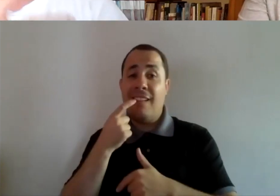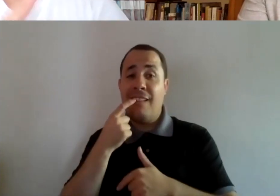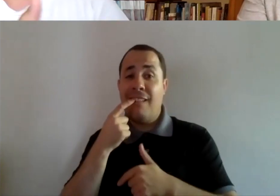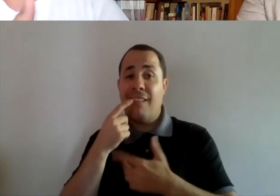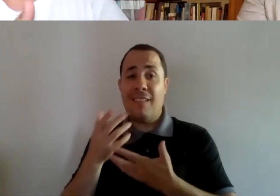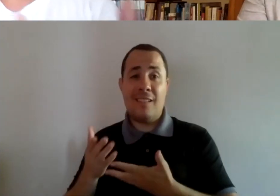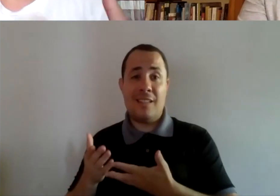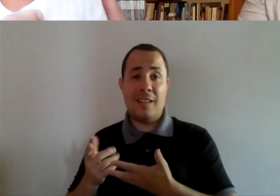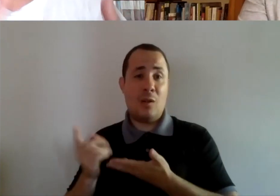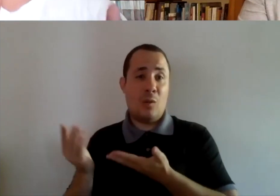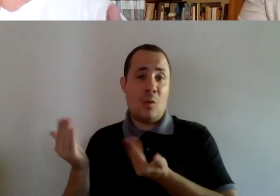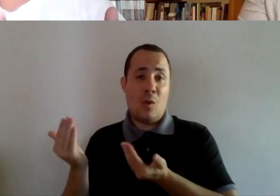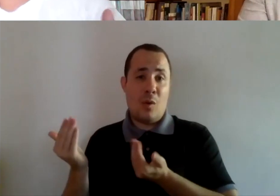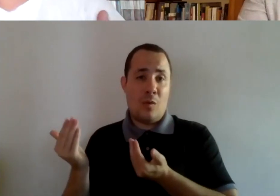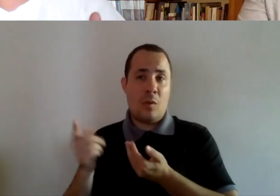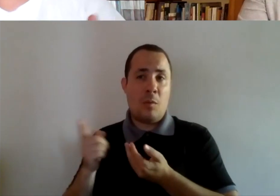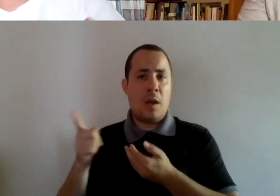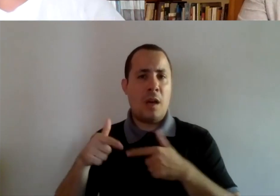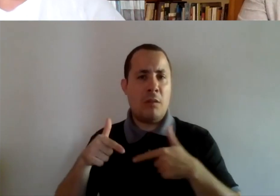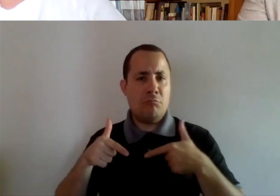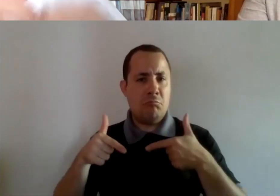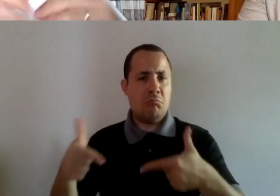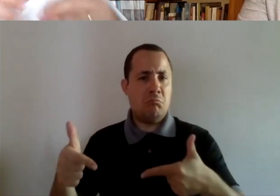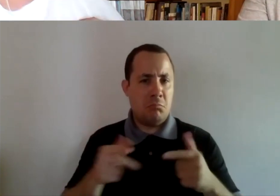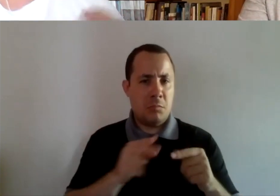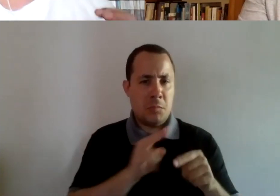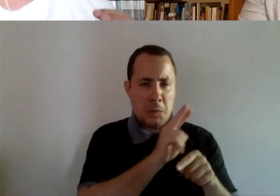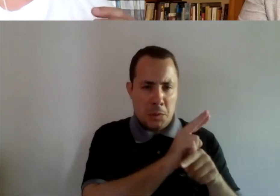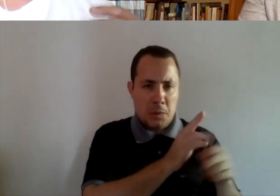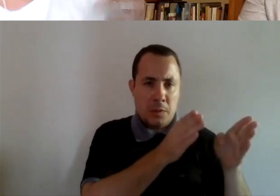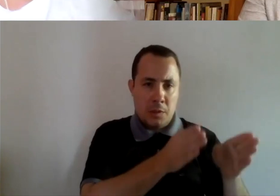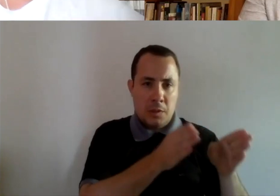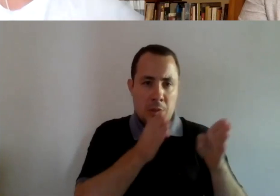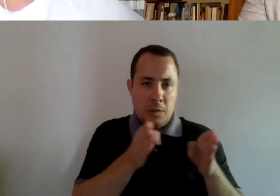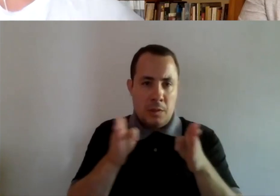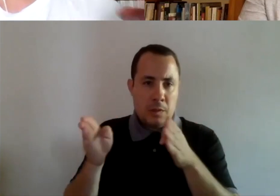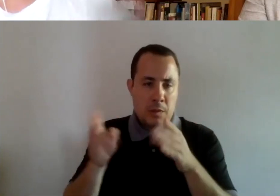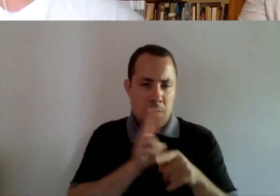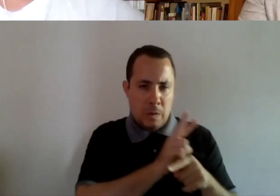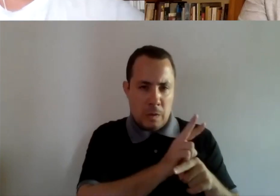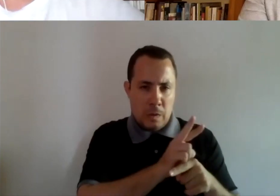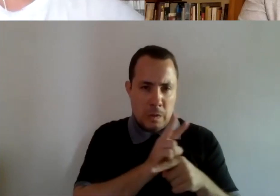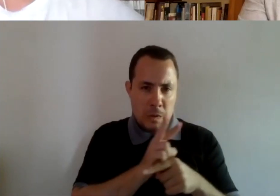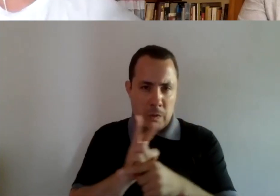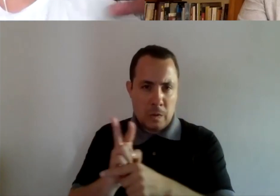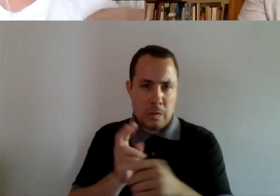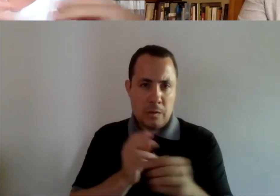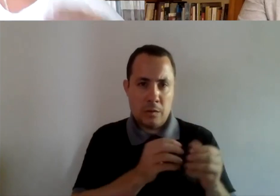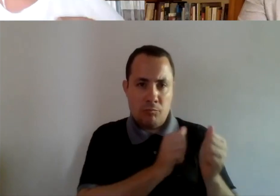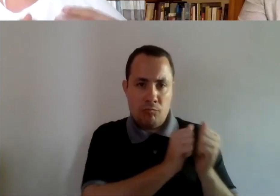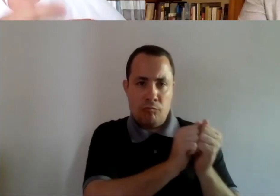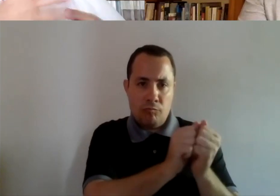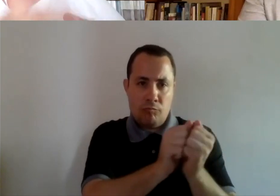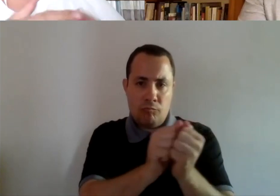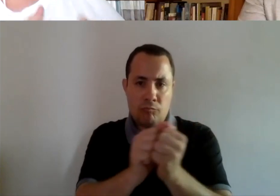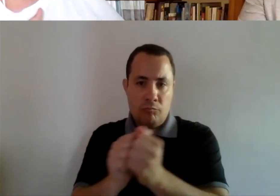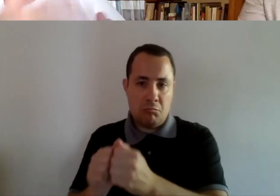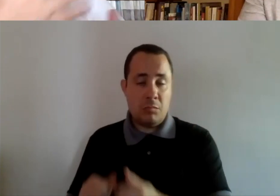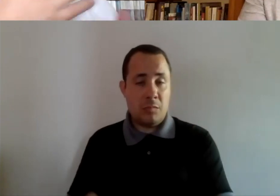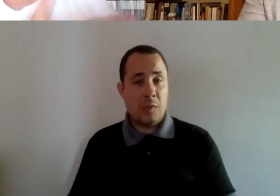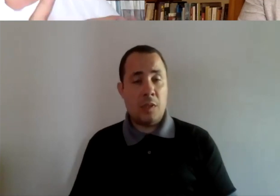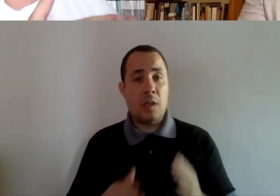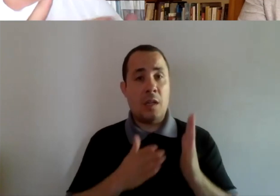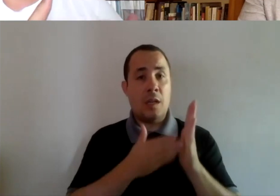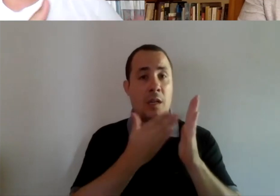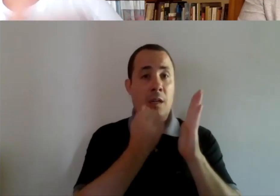esse caminho todo do livro. Eu acho isso super interessante. Agora, quando você pega uma editora, seja editora grande, ela até vai te dar essas etapas.